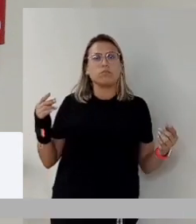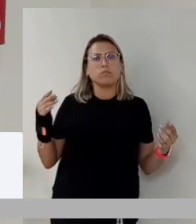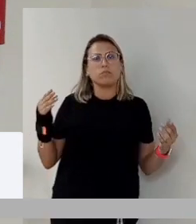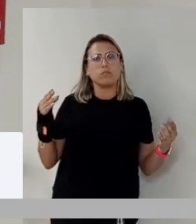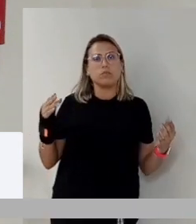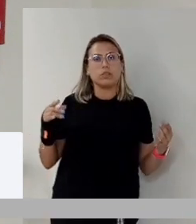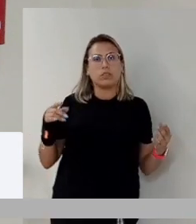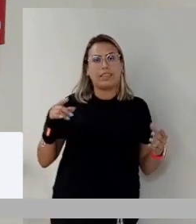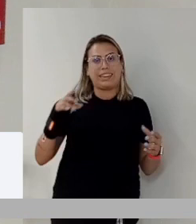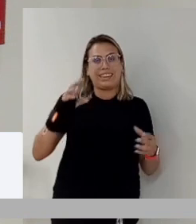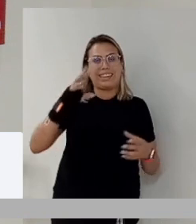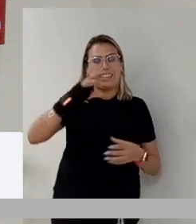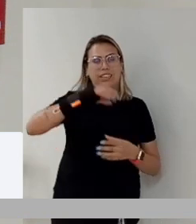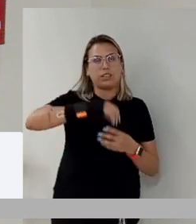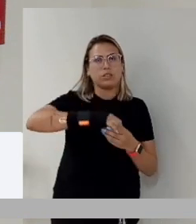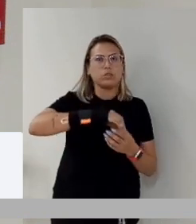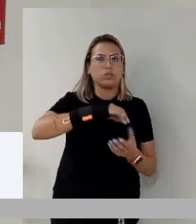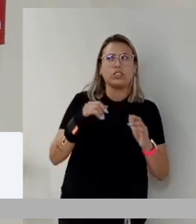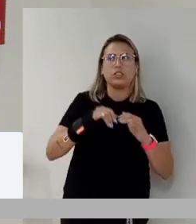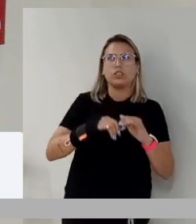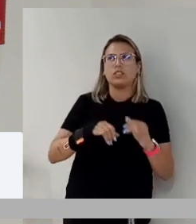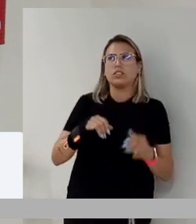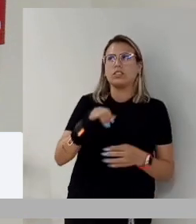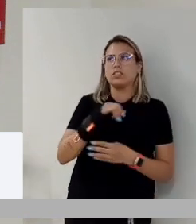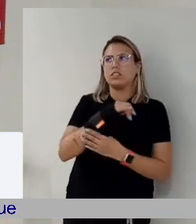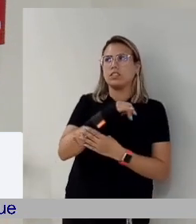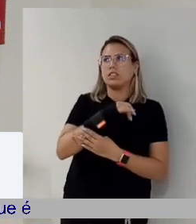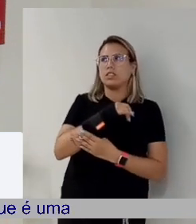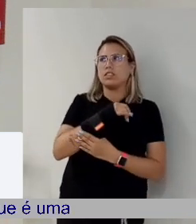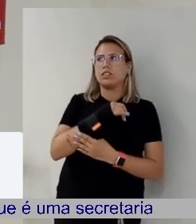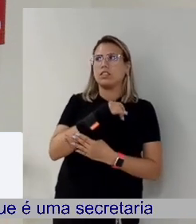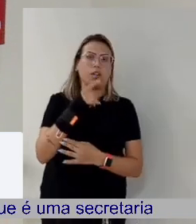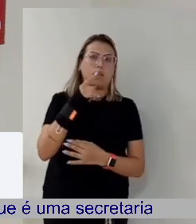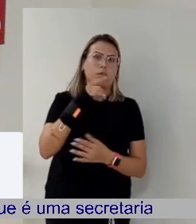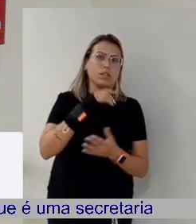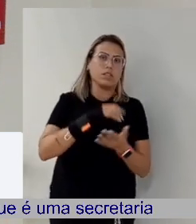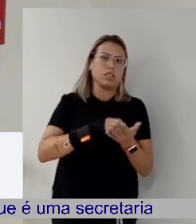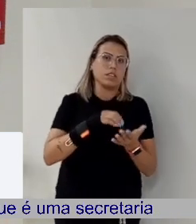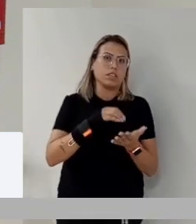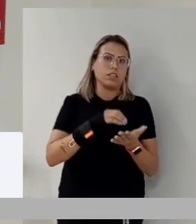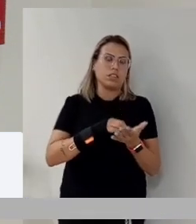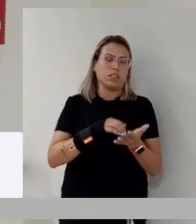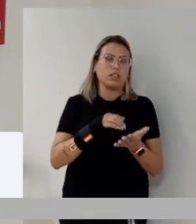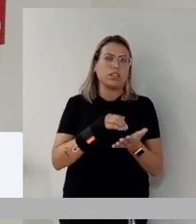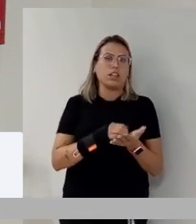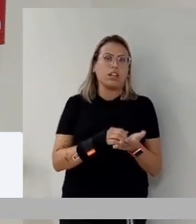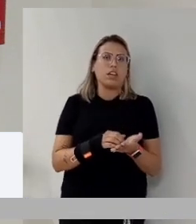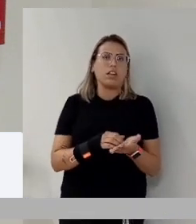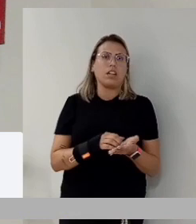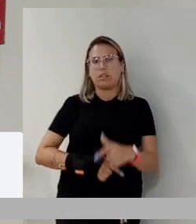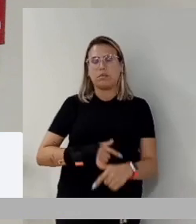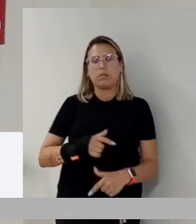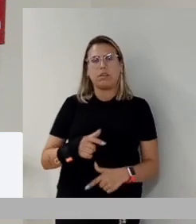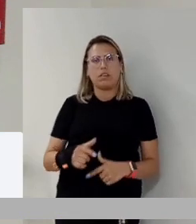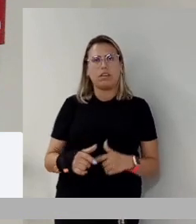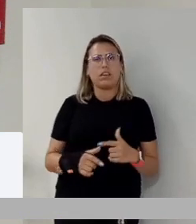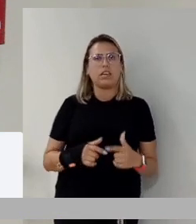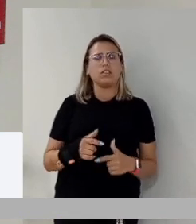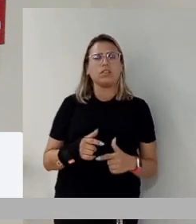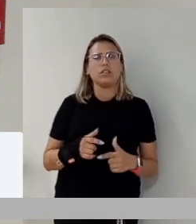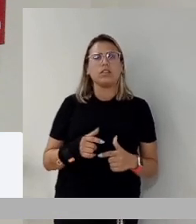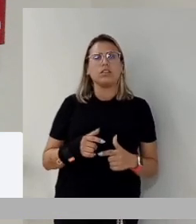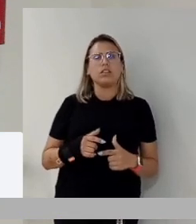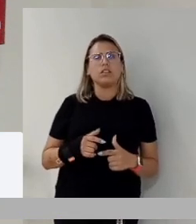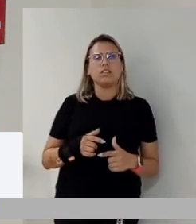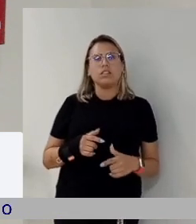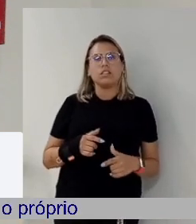meio ambiente né dizer que é uma secretaria na qual tem um trabalho ardo na qual